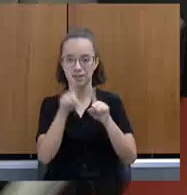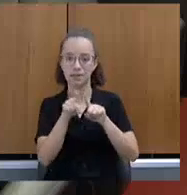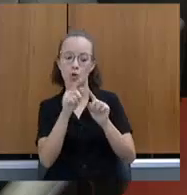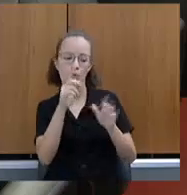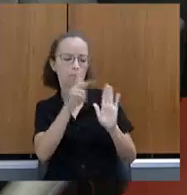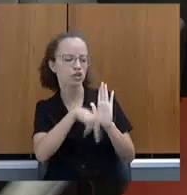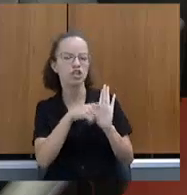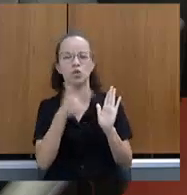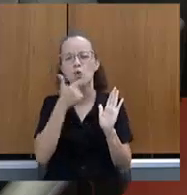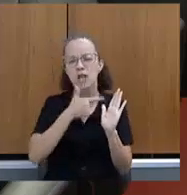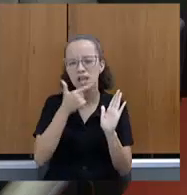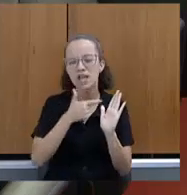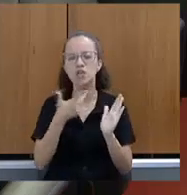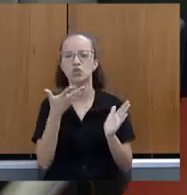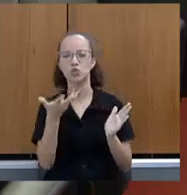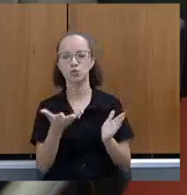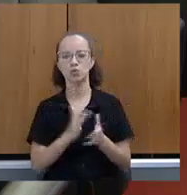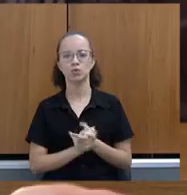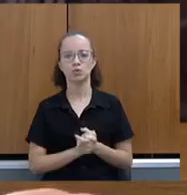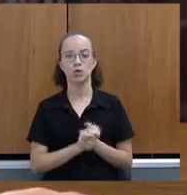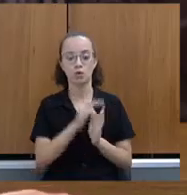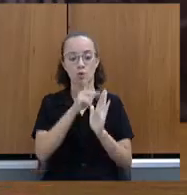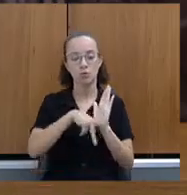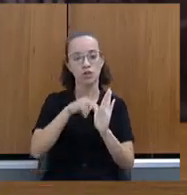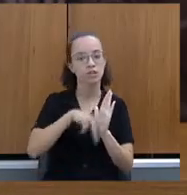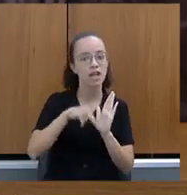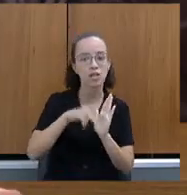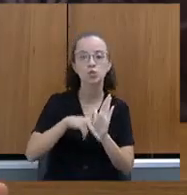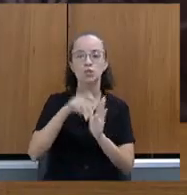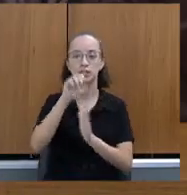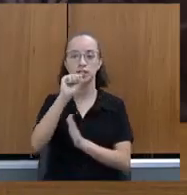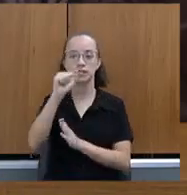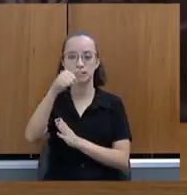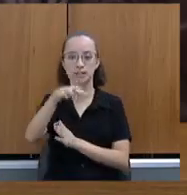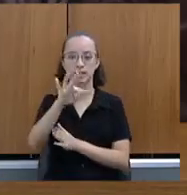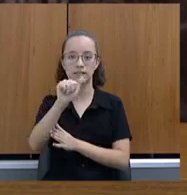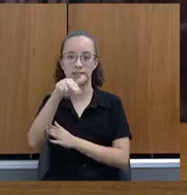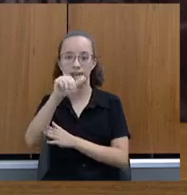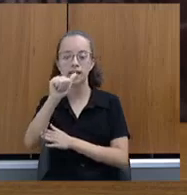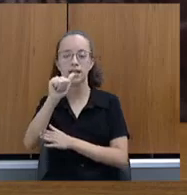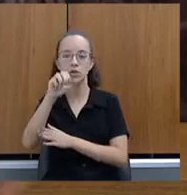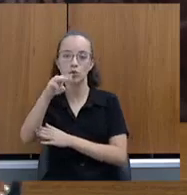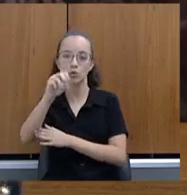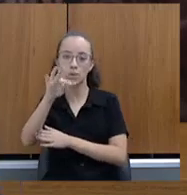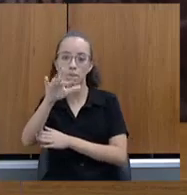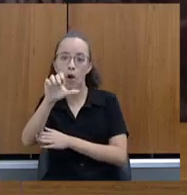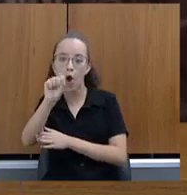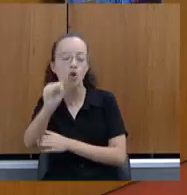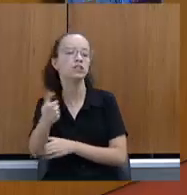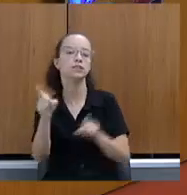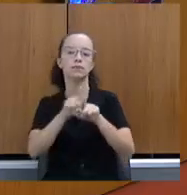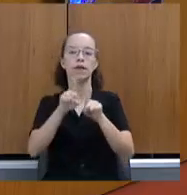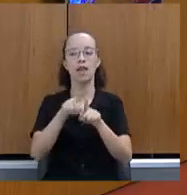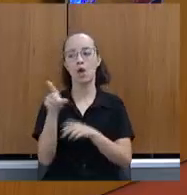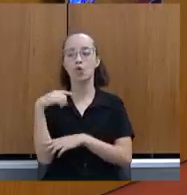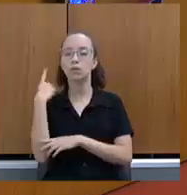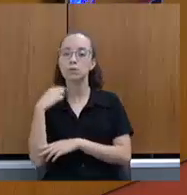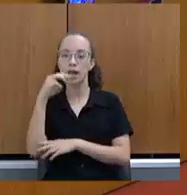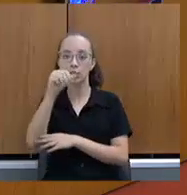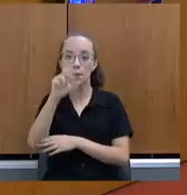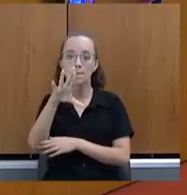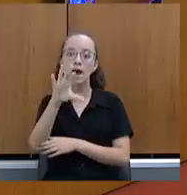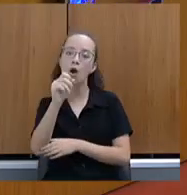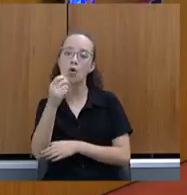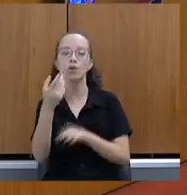queijo o projeto é de Santana dos Montes agora o Mauro Tramonte nos deu uma Emenda para proteção